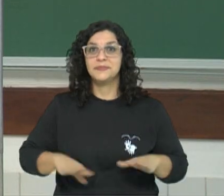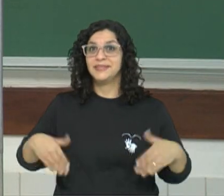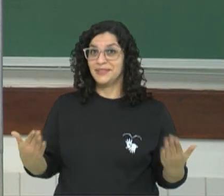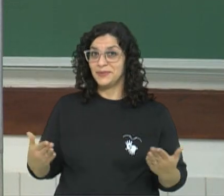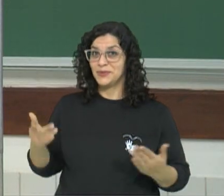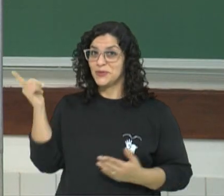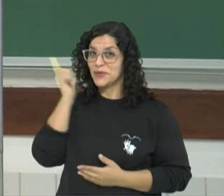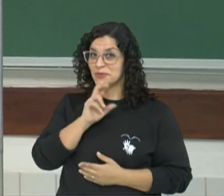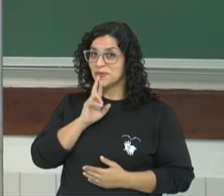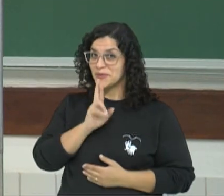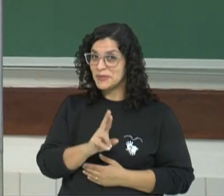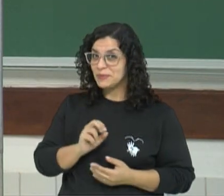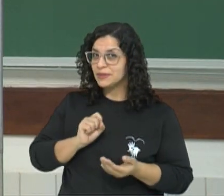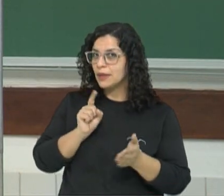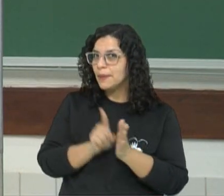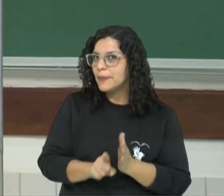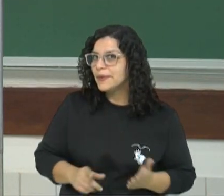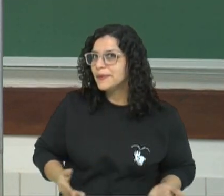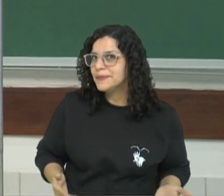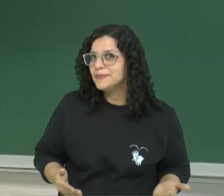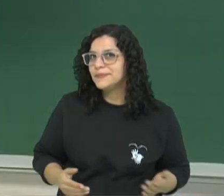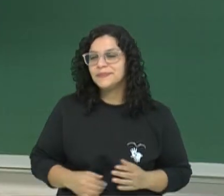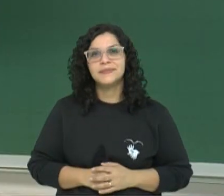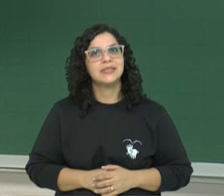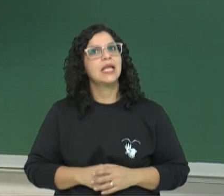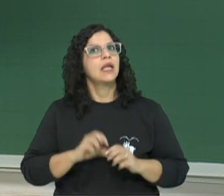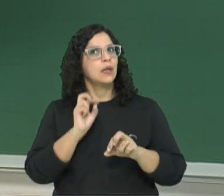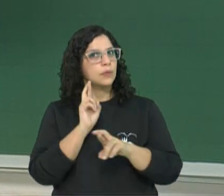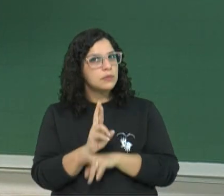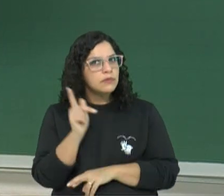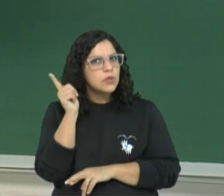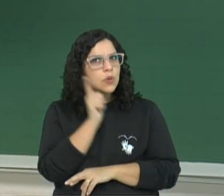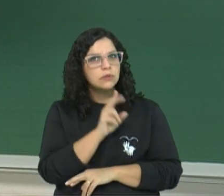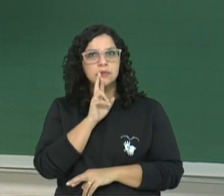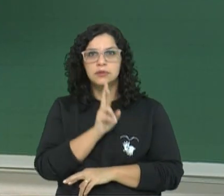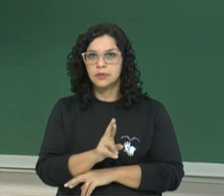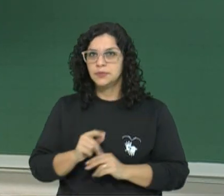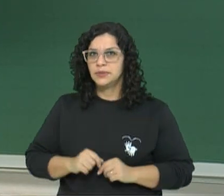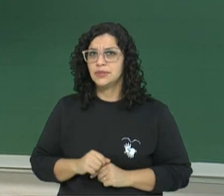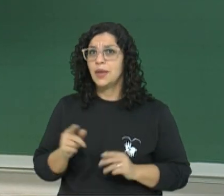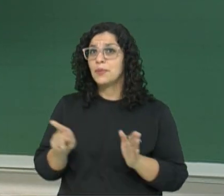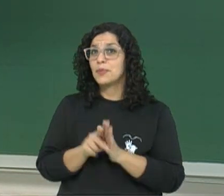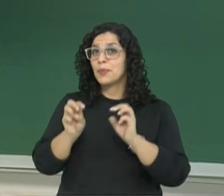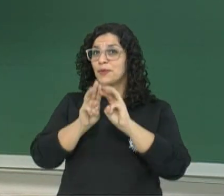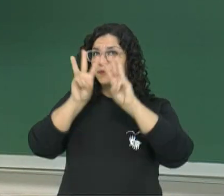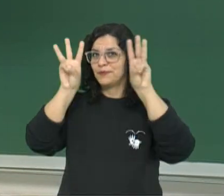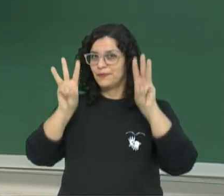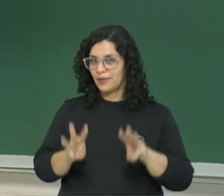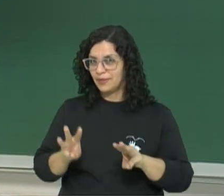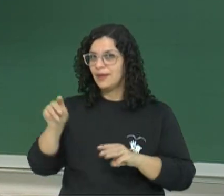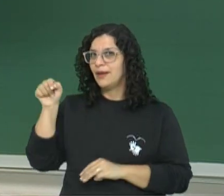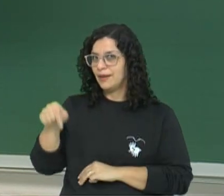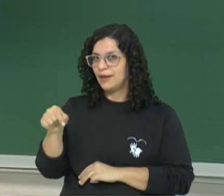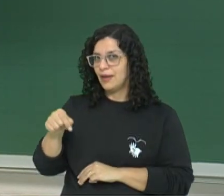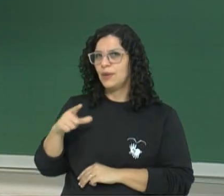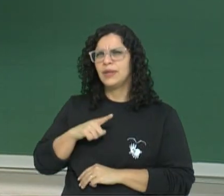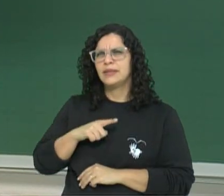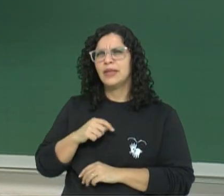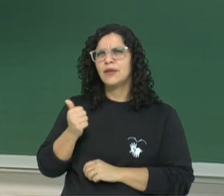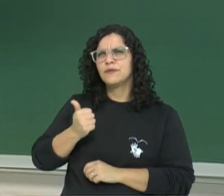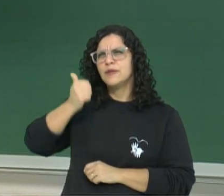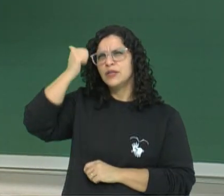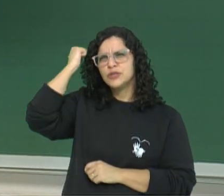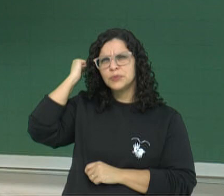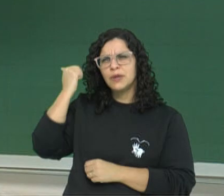E aí, meus queridos, conseguiram resolver a questão? Eu espero que sim. Essa questão aqui é uma questão da Federal, caiu poucos